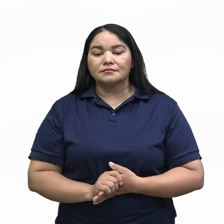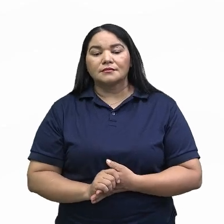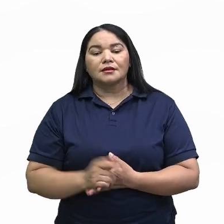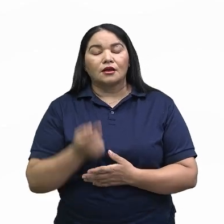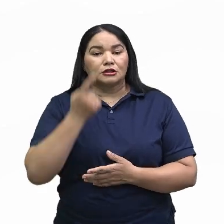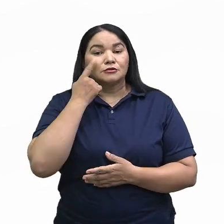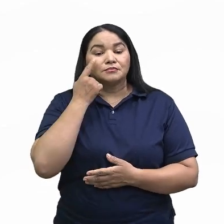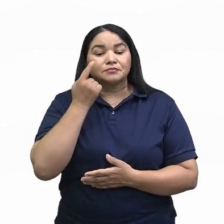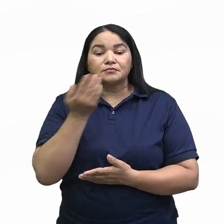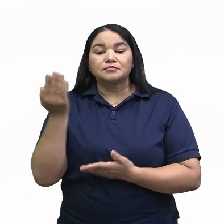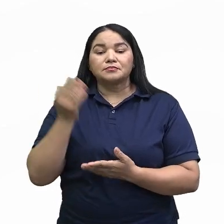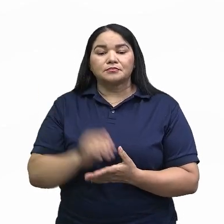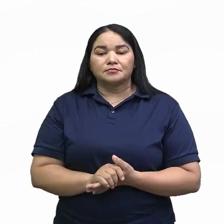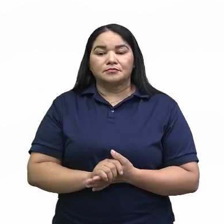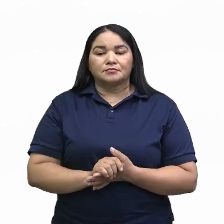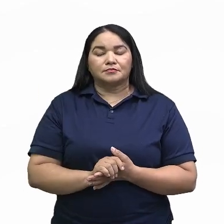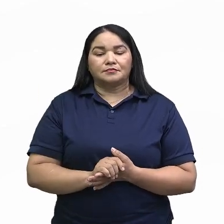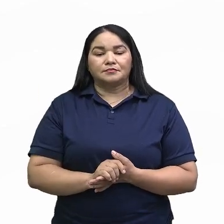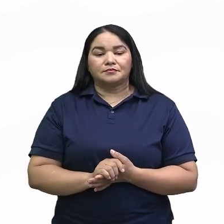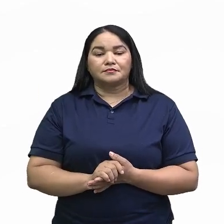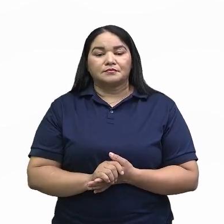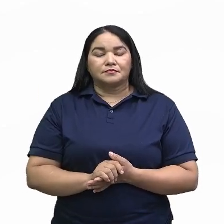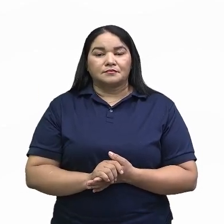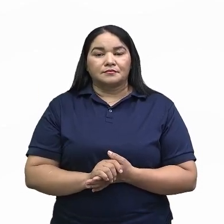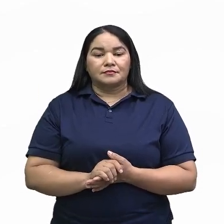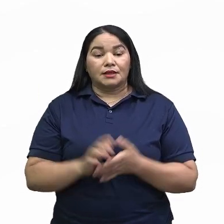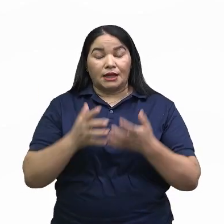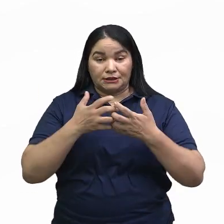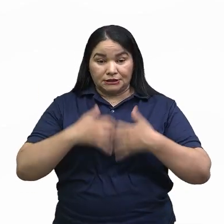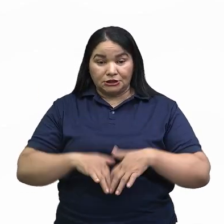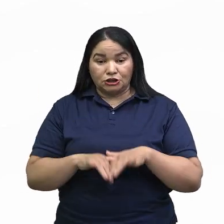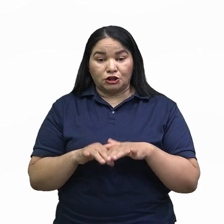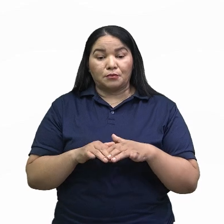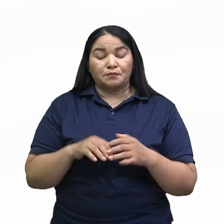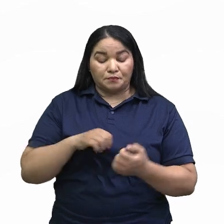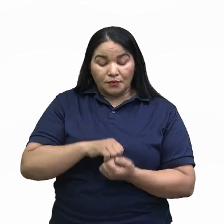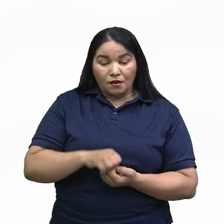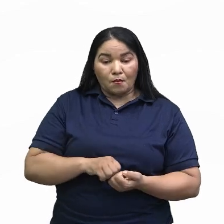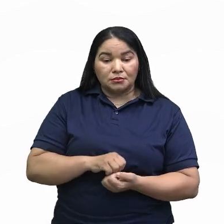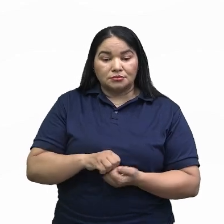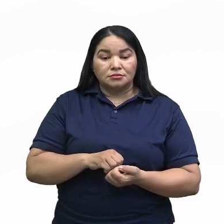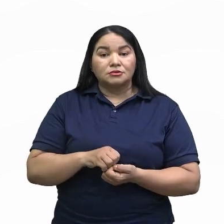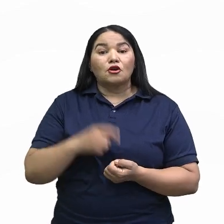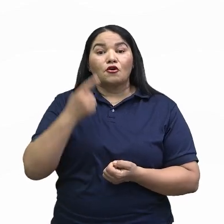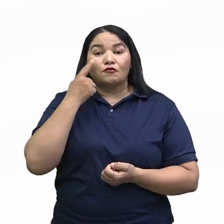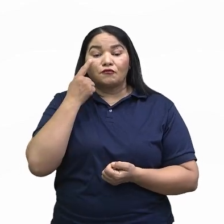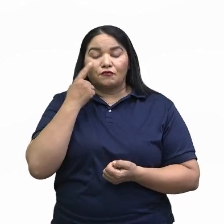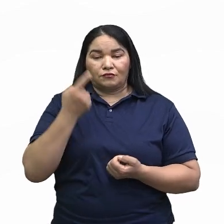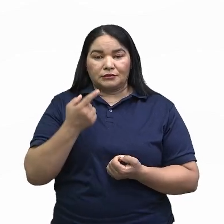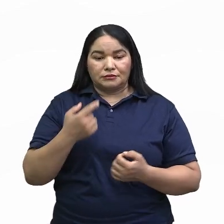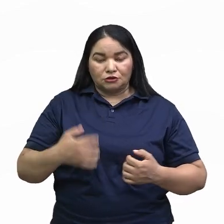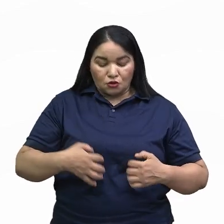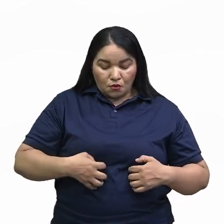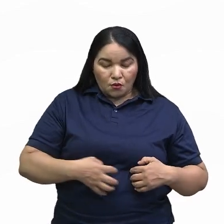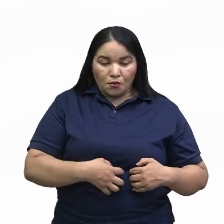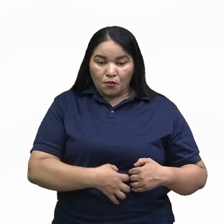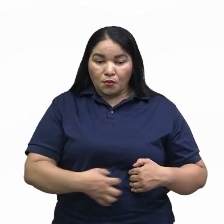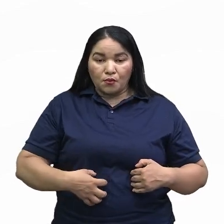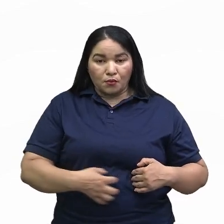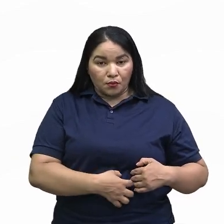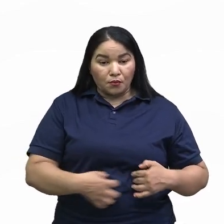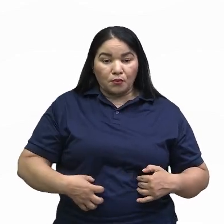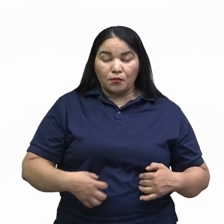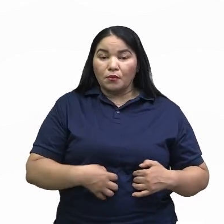do nosso sistema digestório. Olha aí. Então, a gente observa, né, esses órgãos que a gente acabou comentando, e